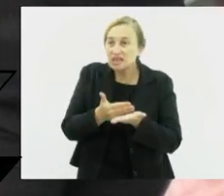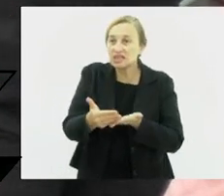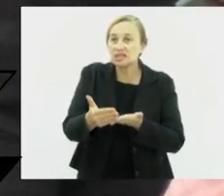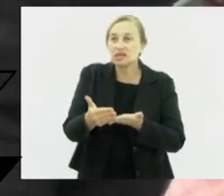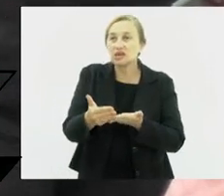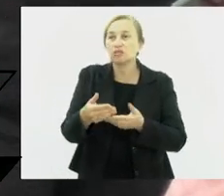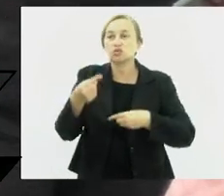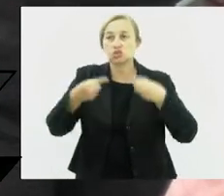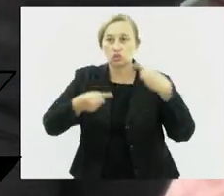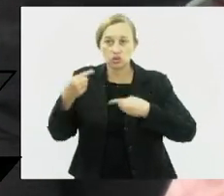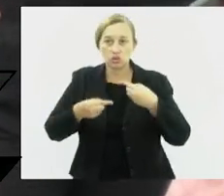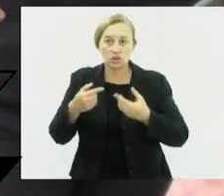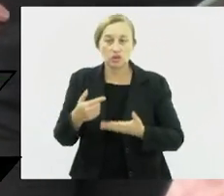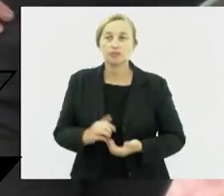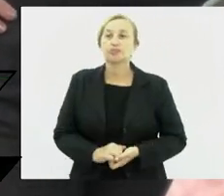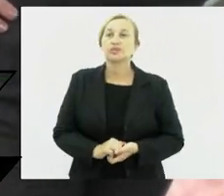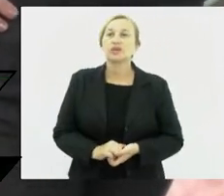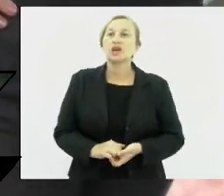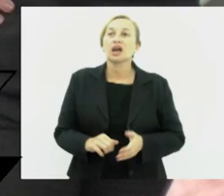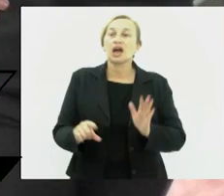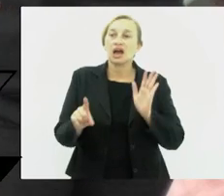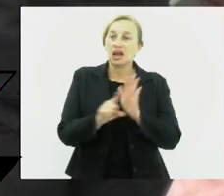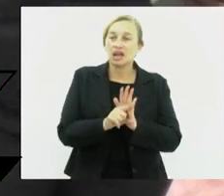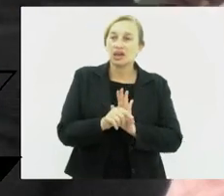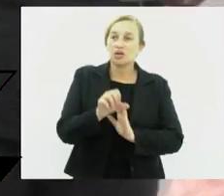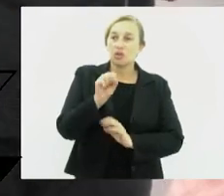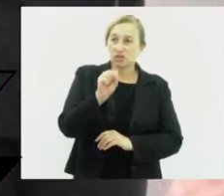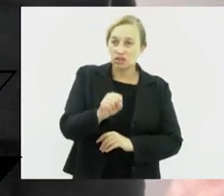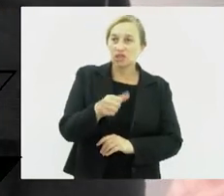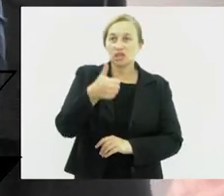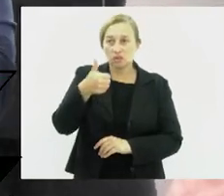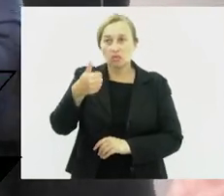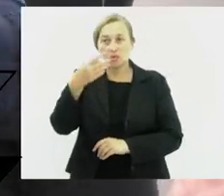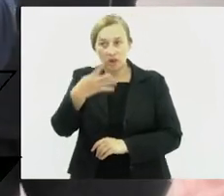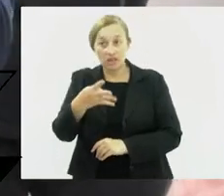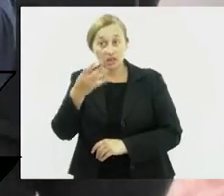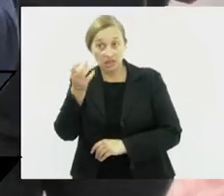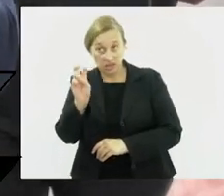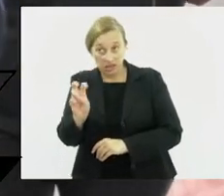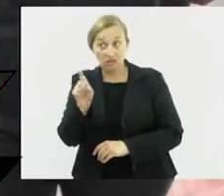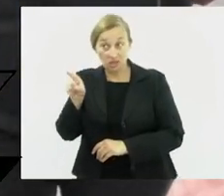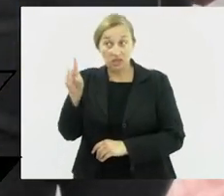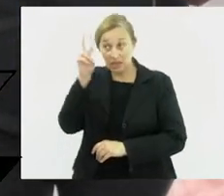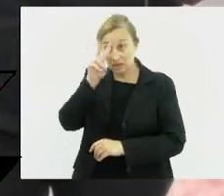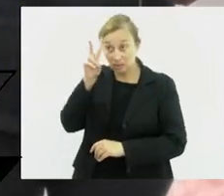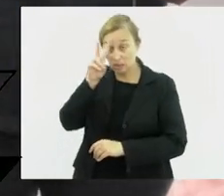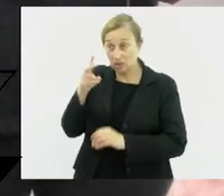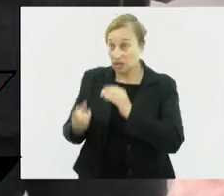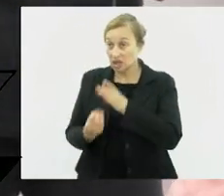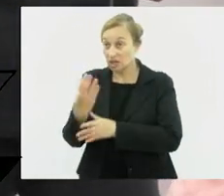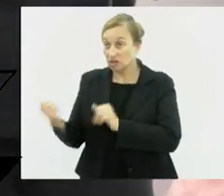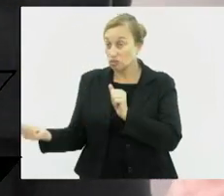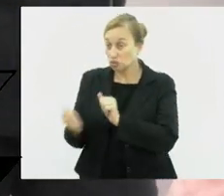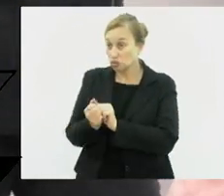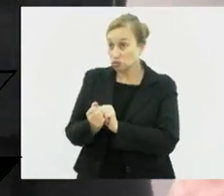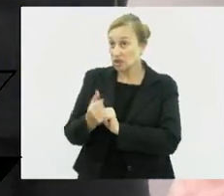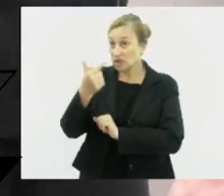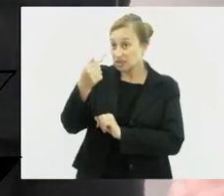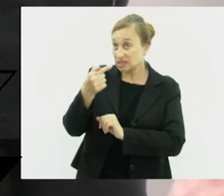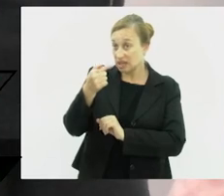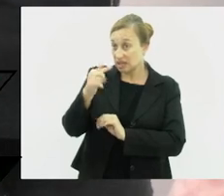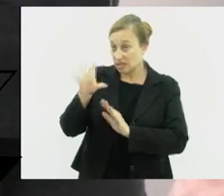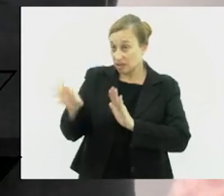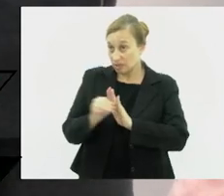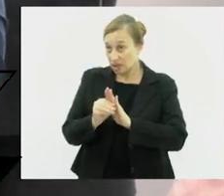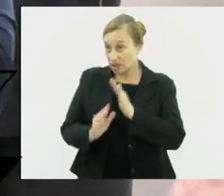começa a discussão. A Lei 8145, Mink, que Vossa Excelência bem lembrou, a gente fez junto, 7 emendas foram aprovadas. Uma